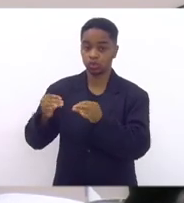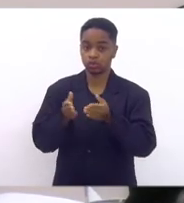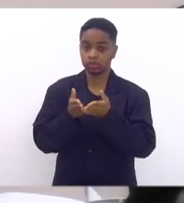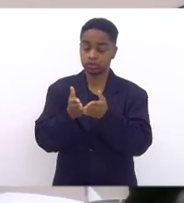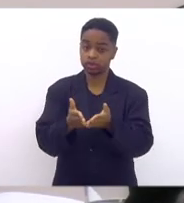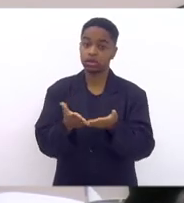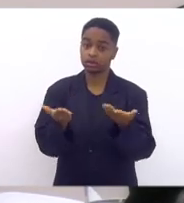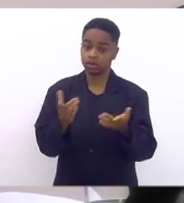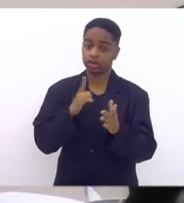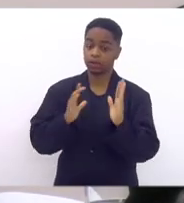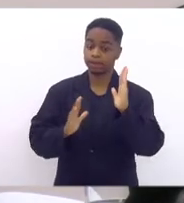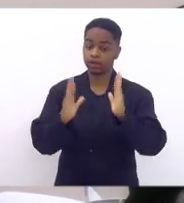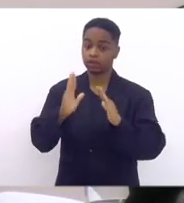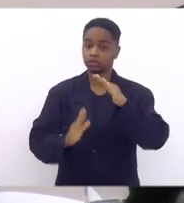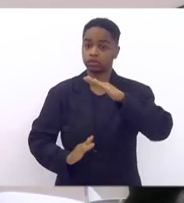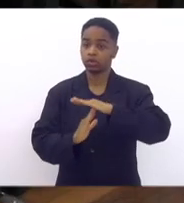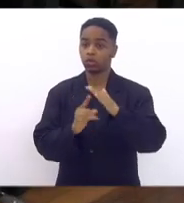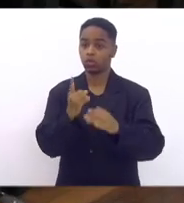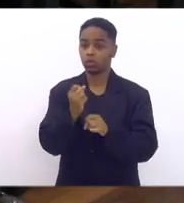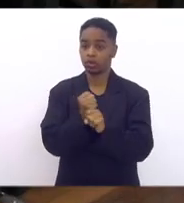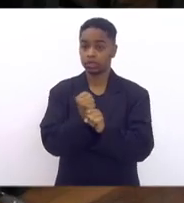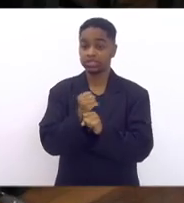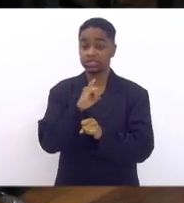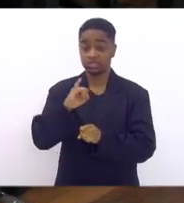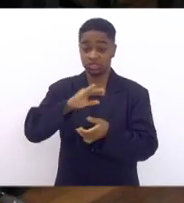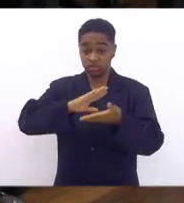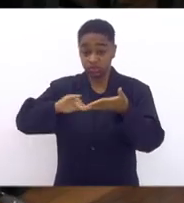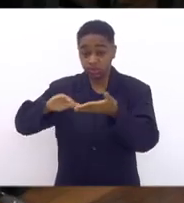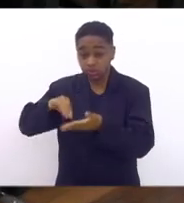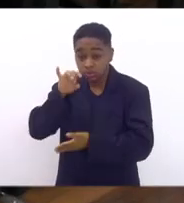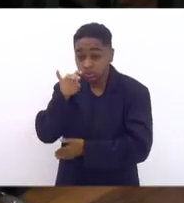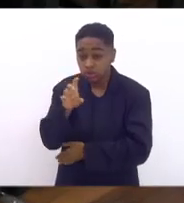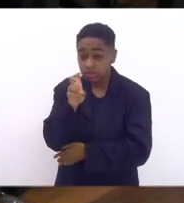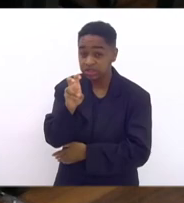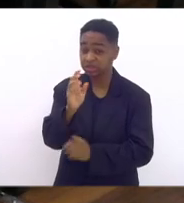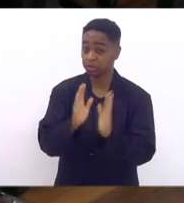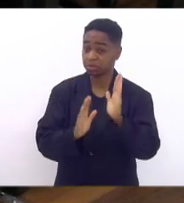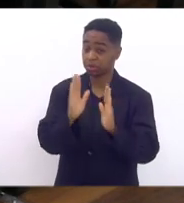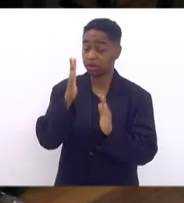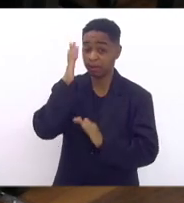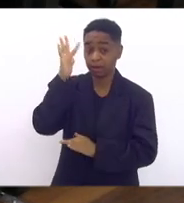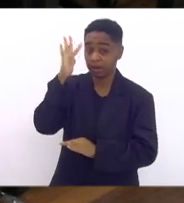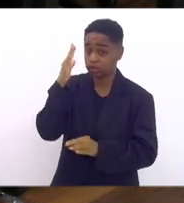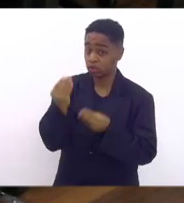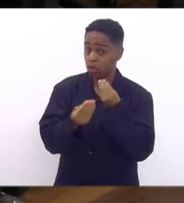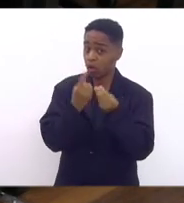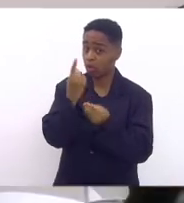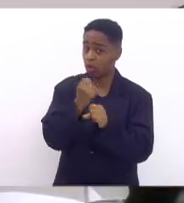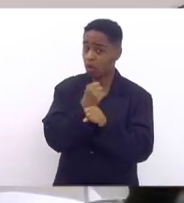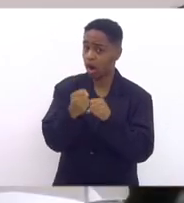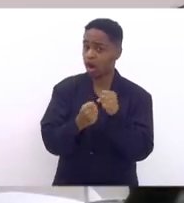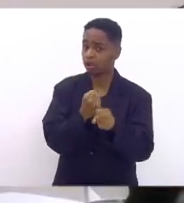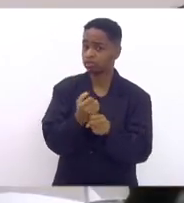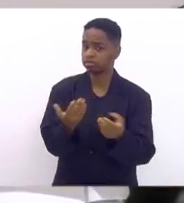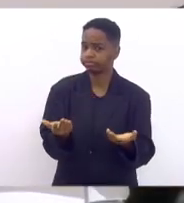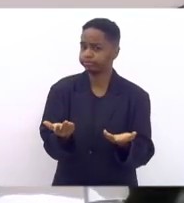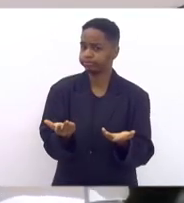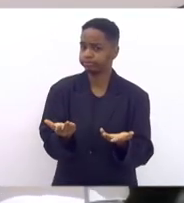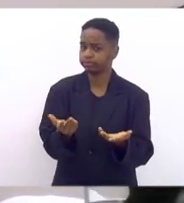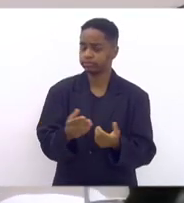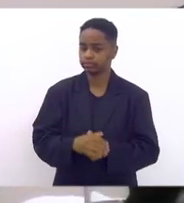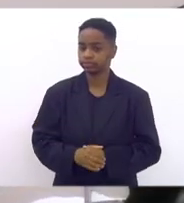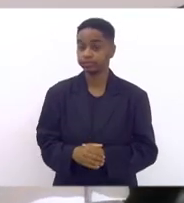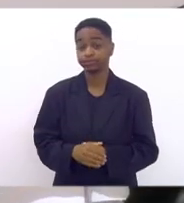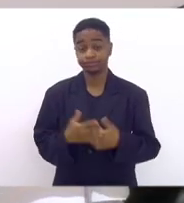então eu pergunto se foi retirada apenas cinco deputada Lucinha nesse período imagina daqui então não vai ter há um ano Então